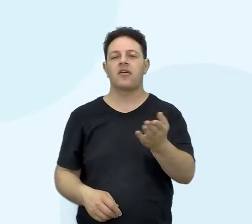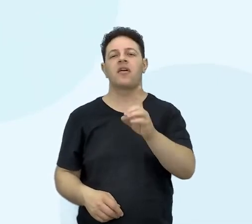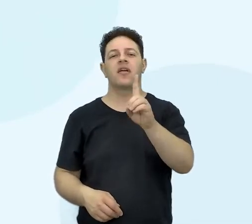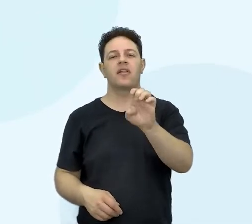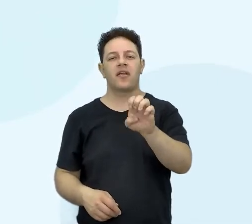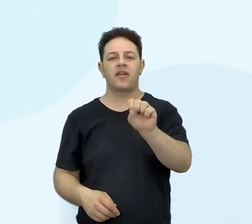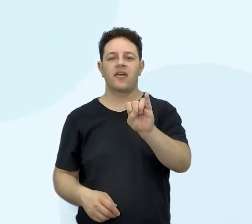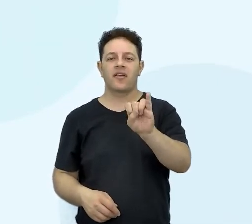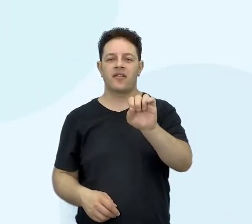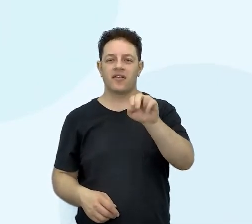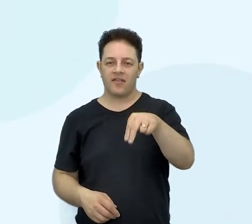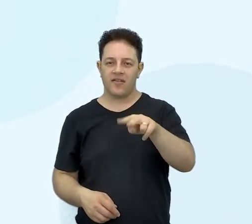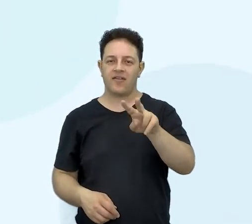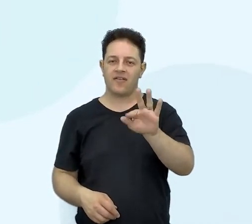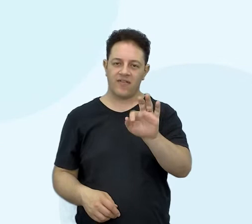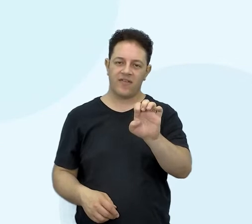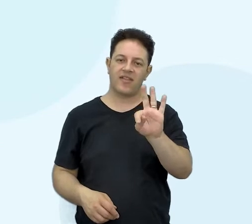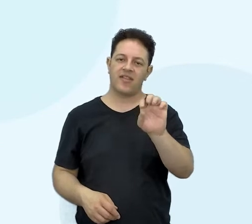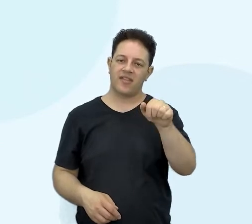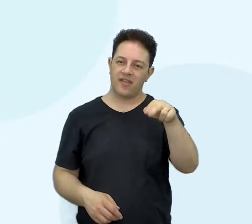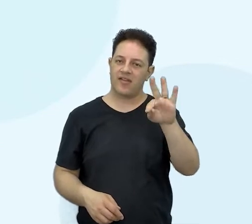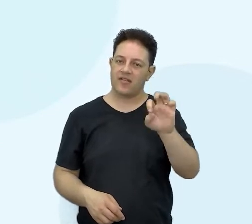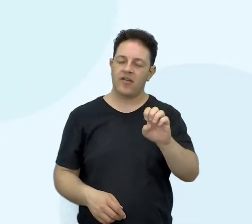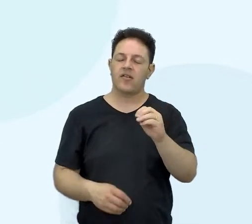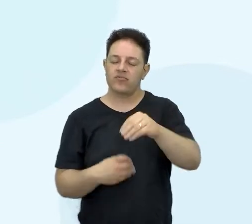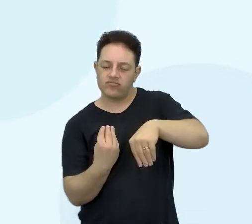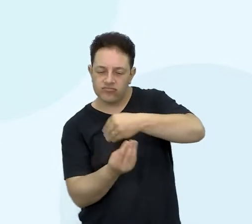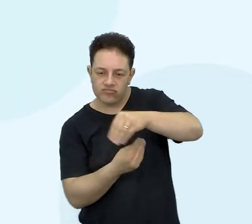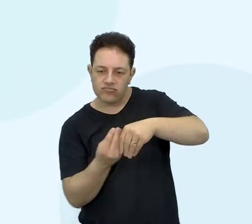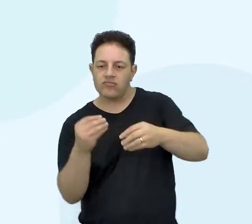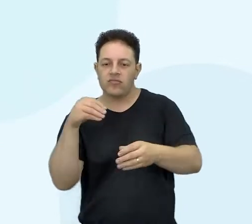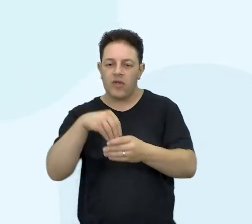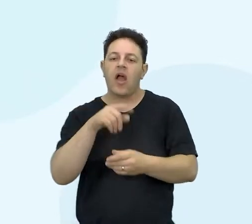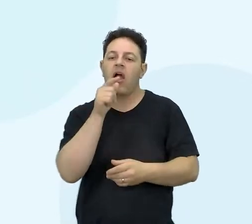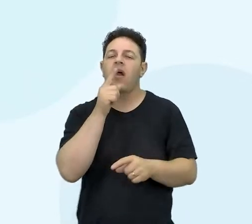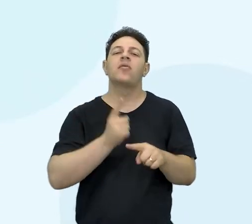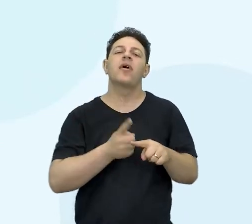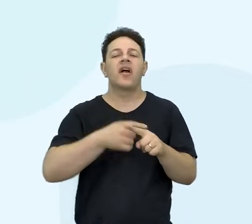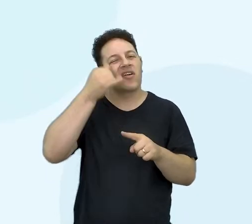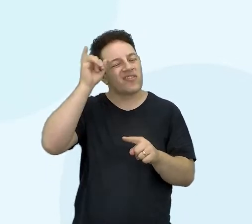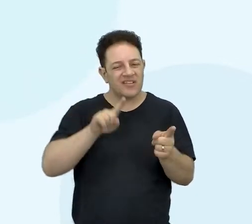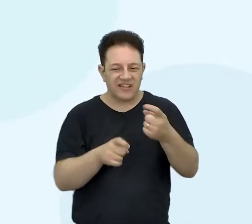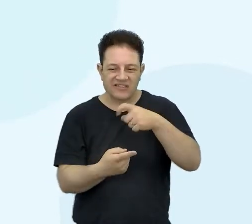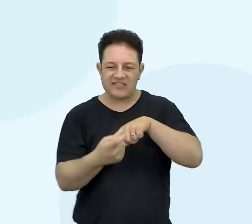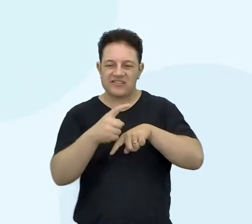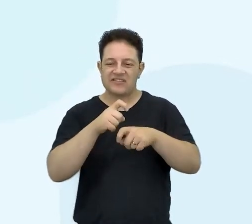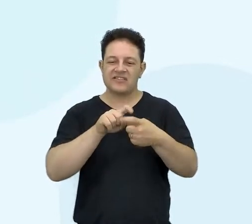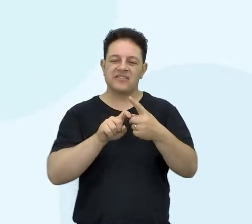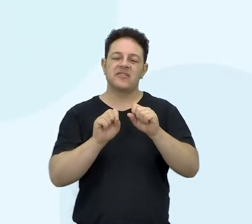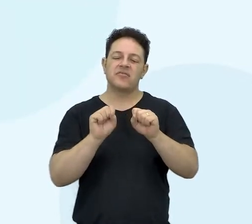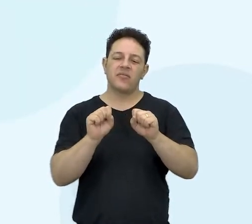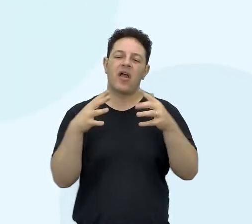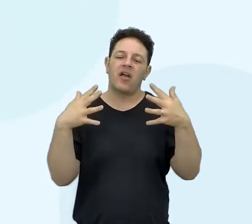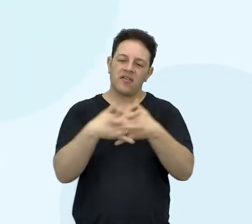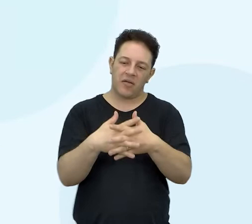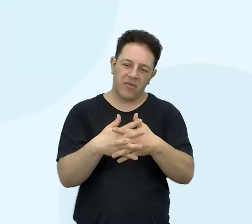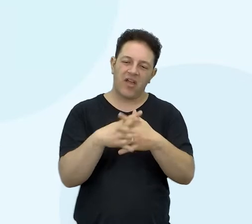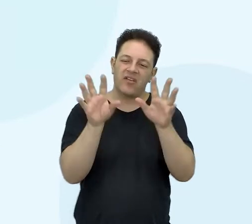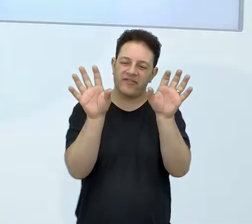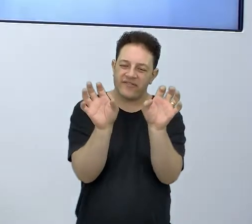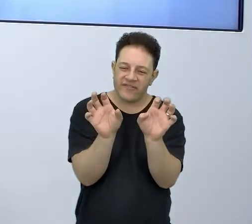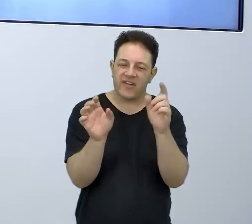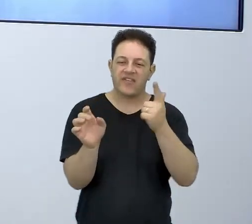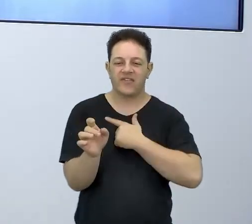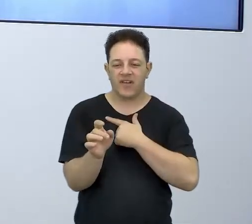Ele fez essa mistura aí simplesmente para não criar ali micro-organismos e tudo mais que podem atrapalhar e podem